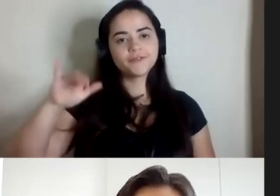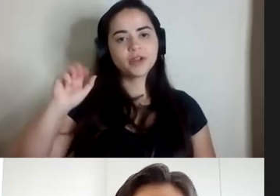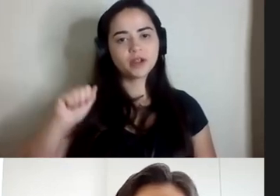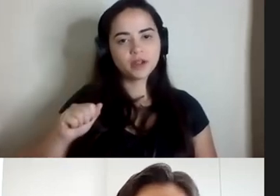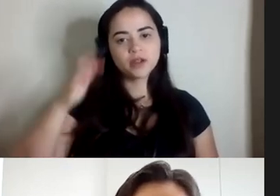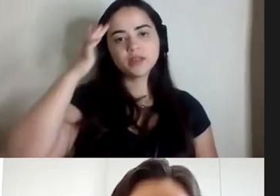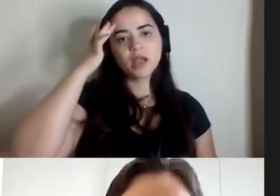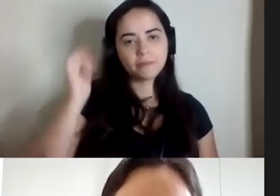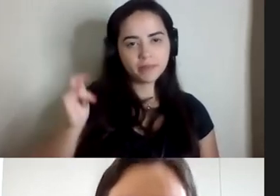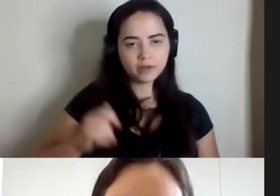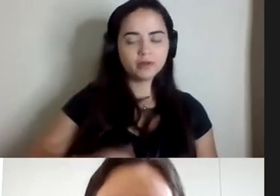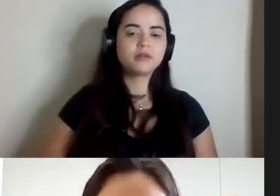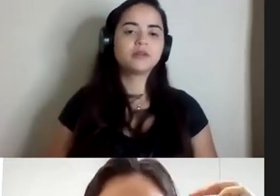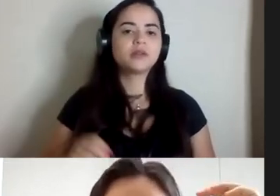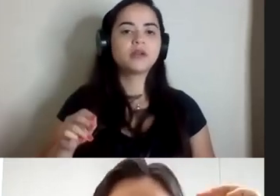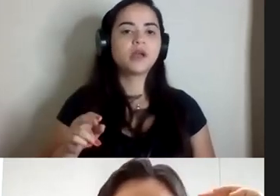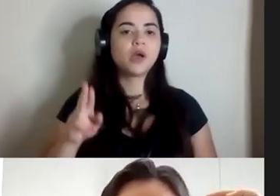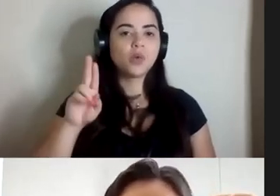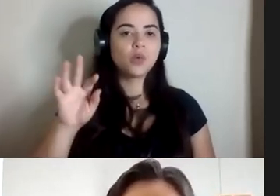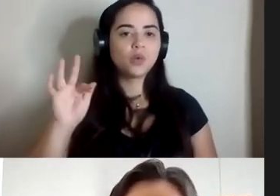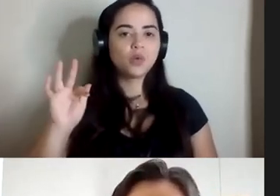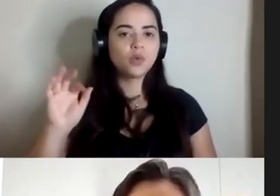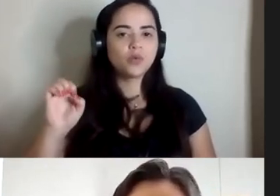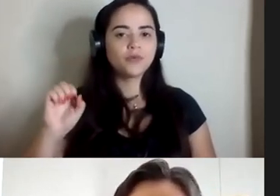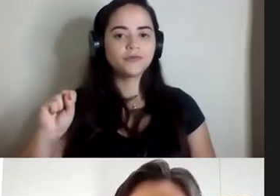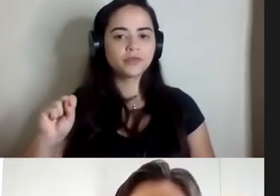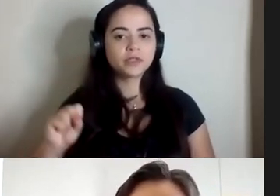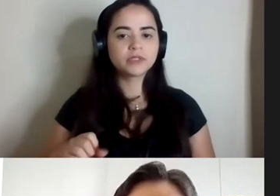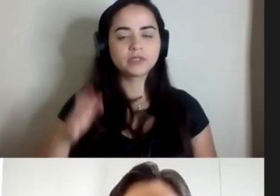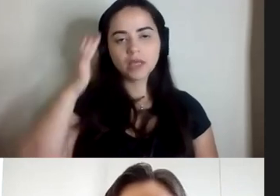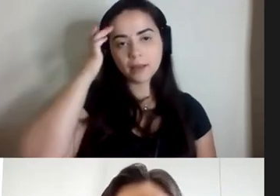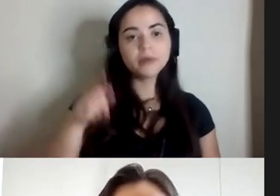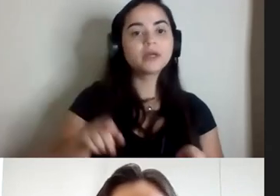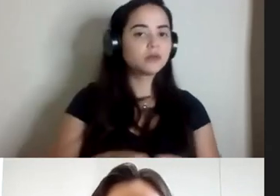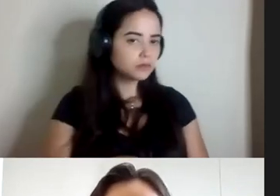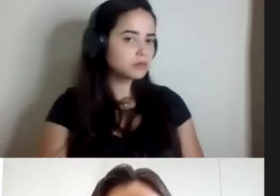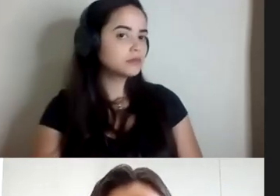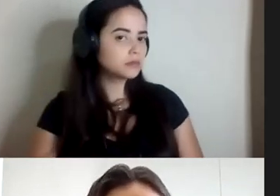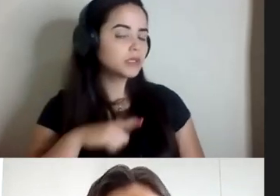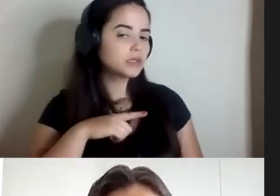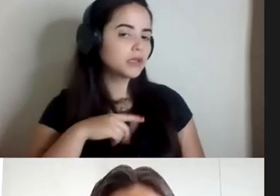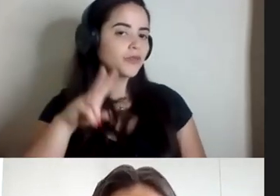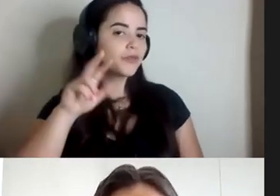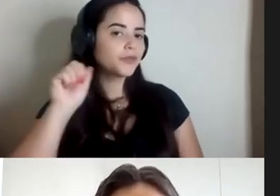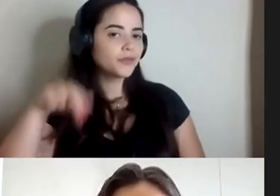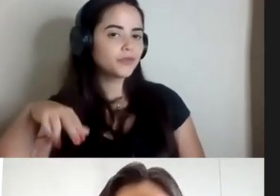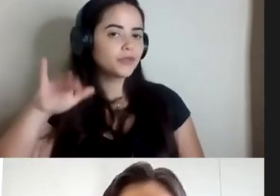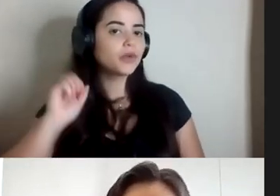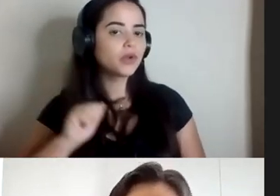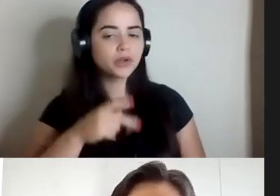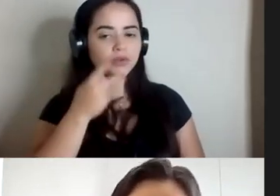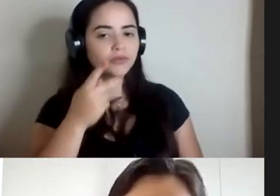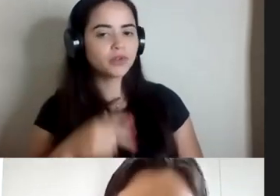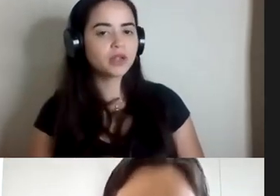professora Vânia, da UFES. Sim, amanhã a gente também tem a palestra com a professora Vânia, que vai falar um pouquinho de pesquisa qualitativa